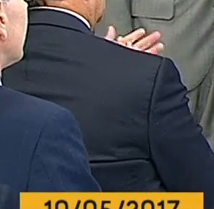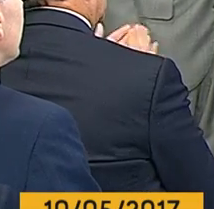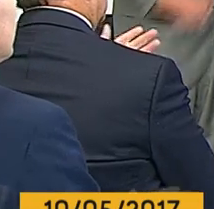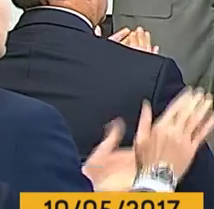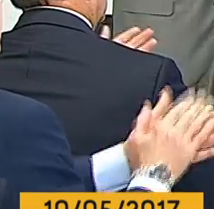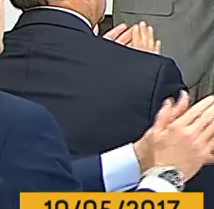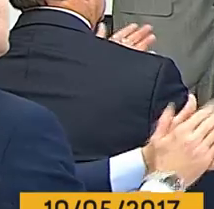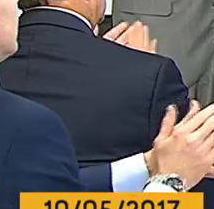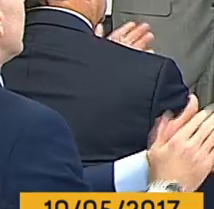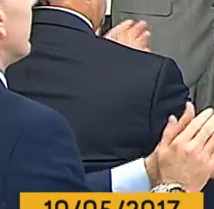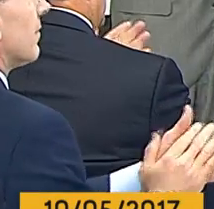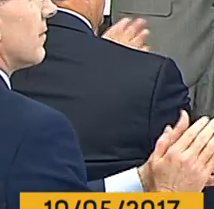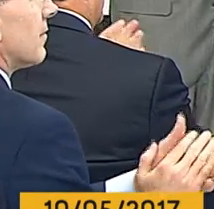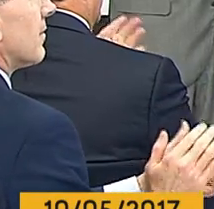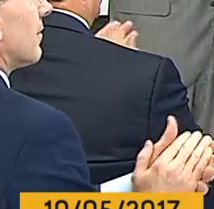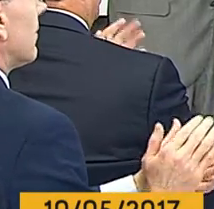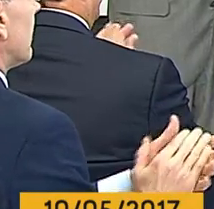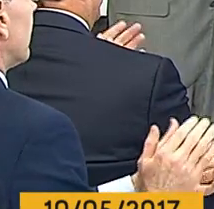Brasil